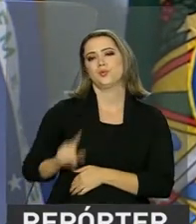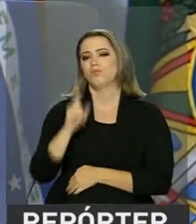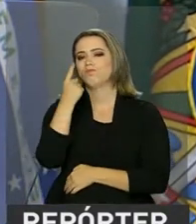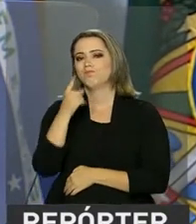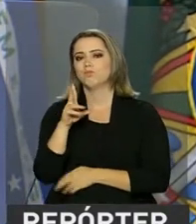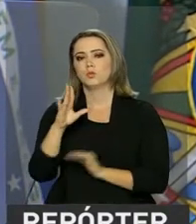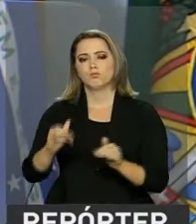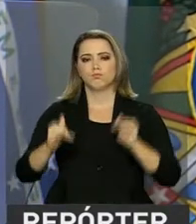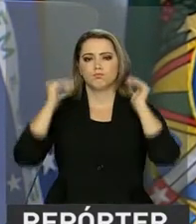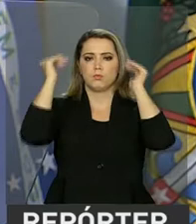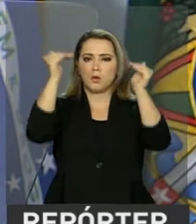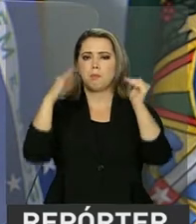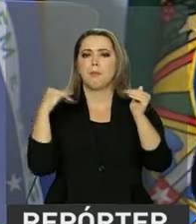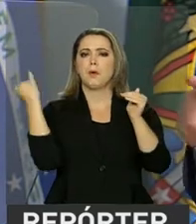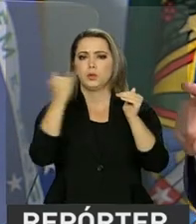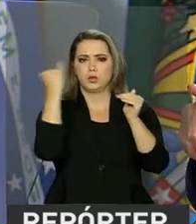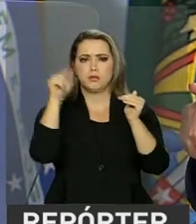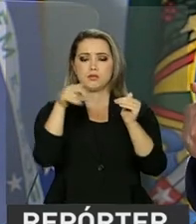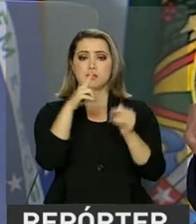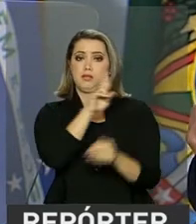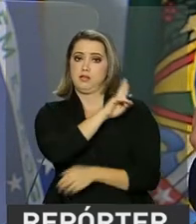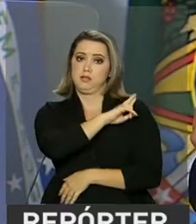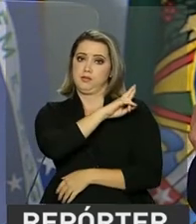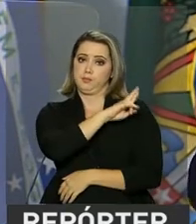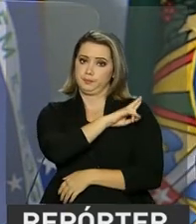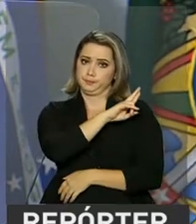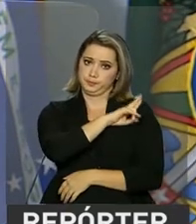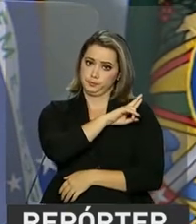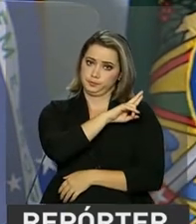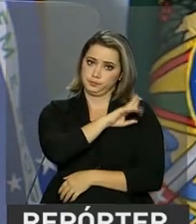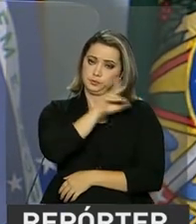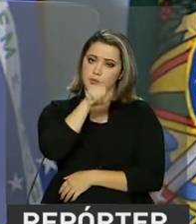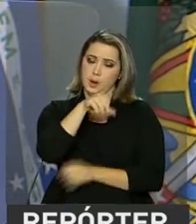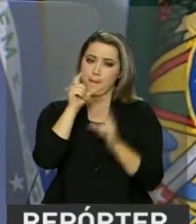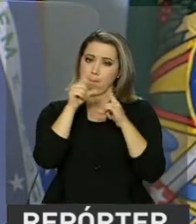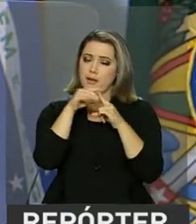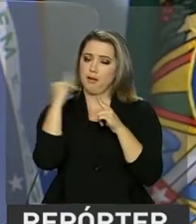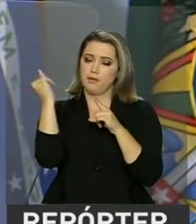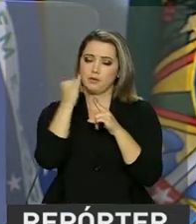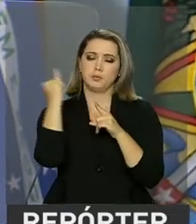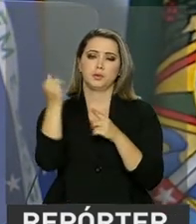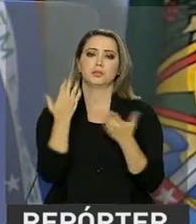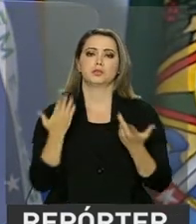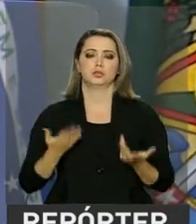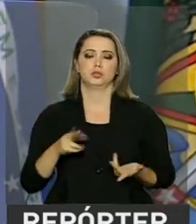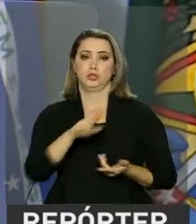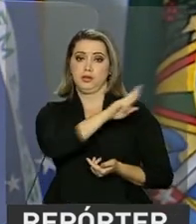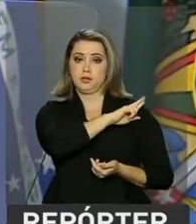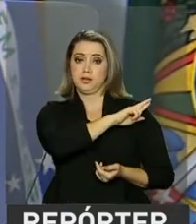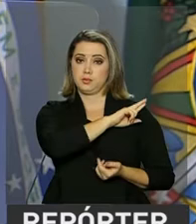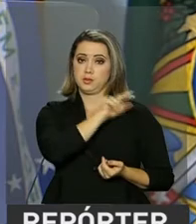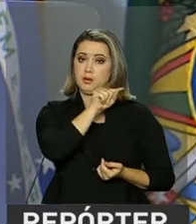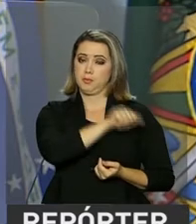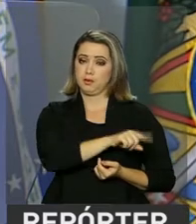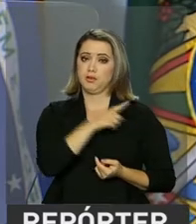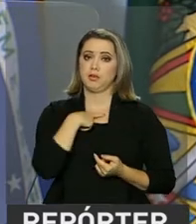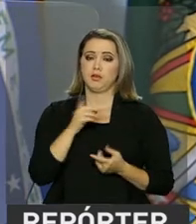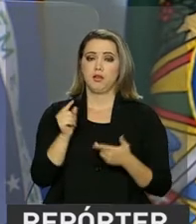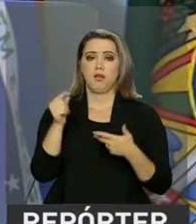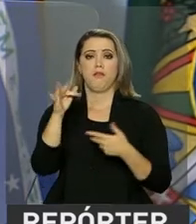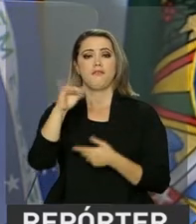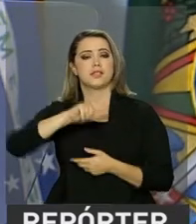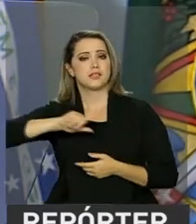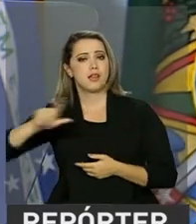supremos a responsabilidade é uma palavra chave do nosso governo a responsabilidade nos ouvidos